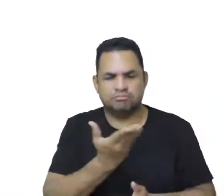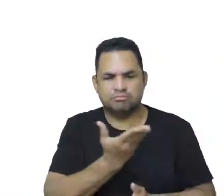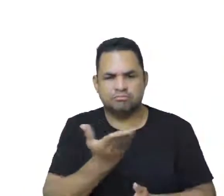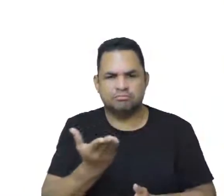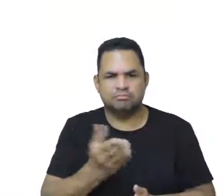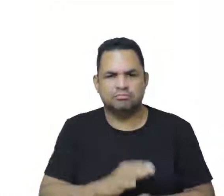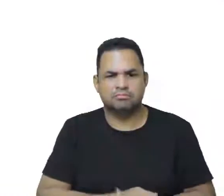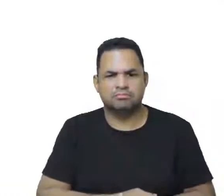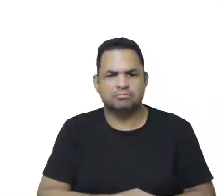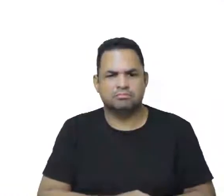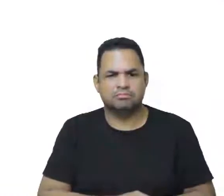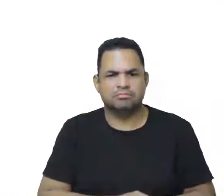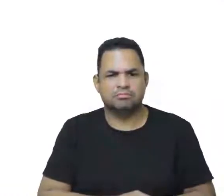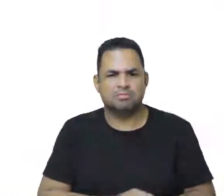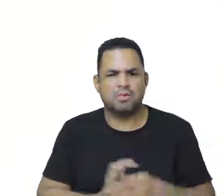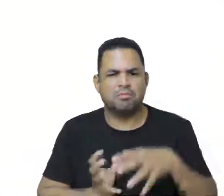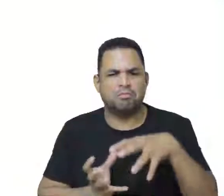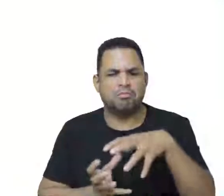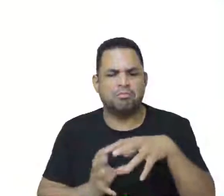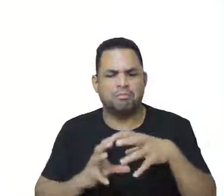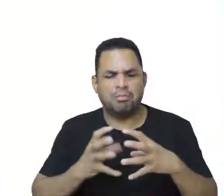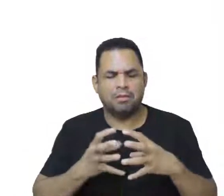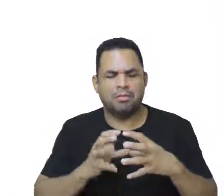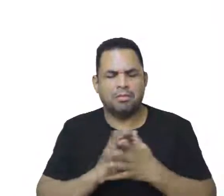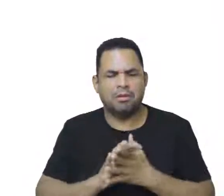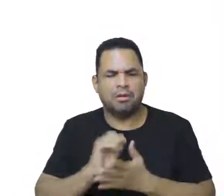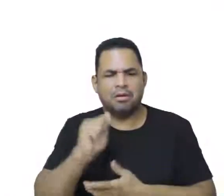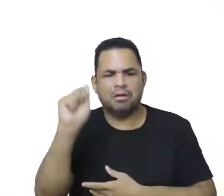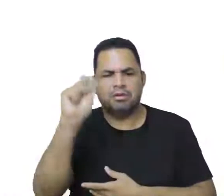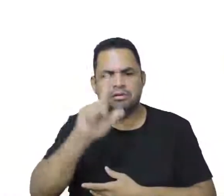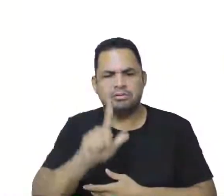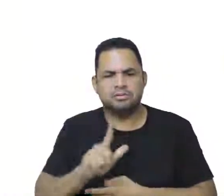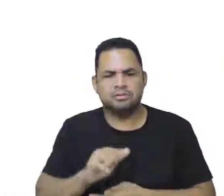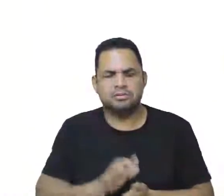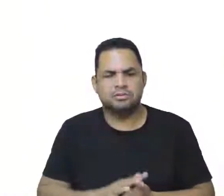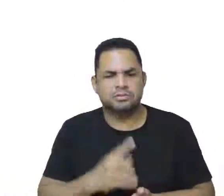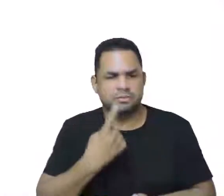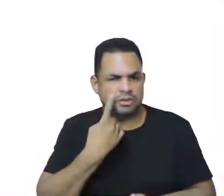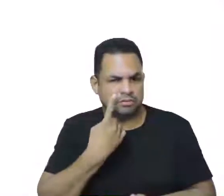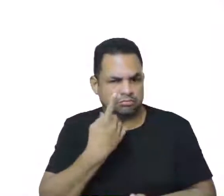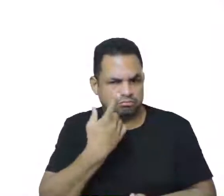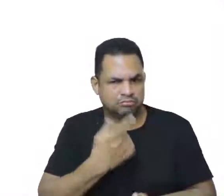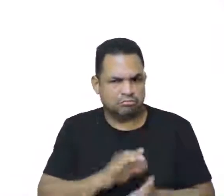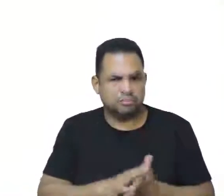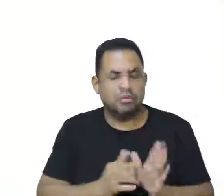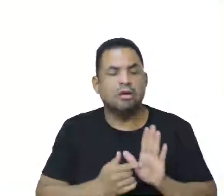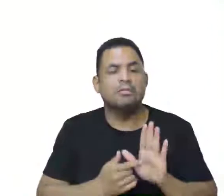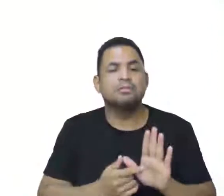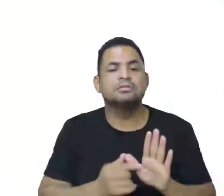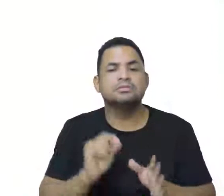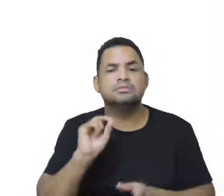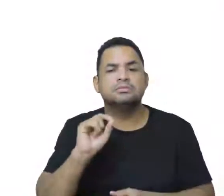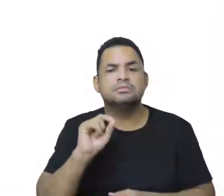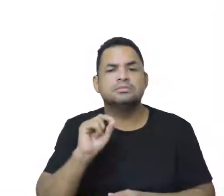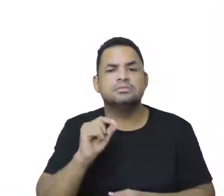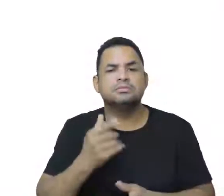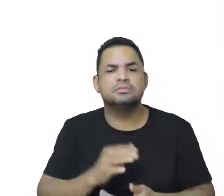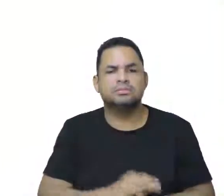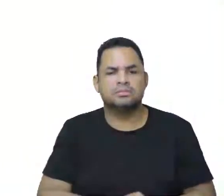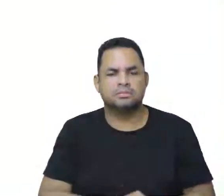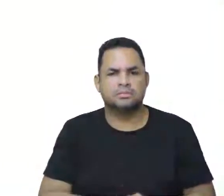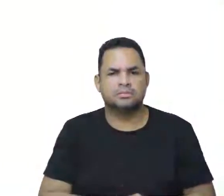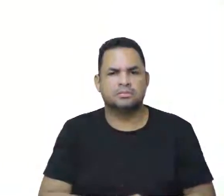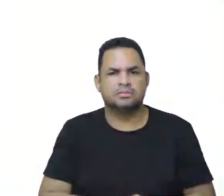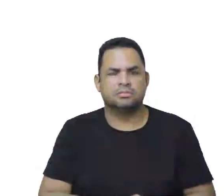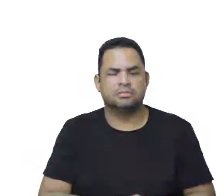Ah, professor Arimatea, uma bola que tem lá no meio, uma bola azul, ótimo. Essa bola representa o quê? Ah, muito bem,